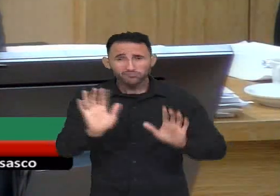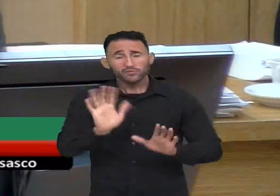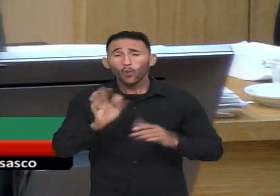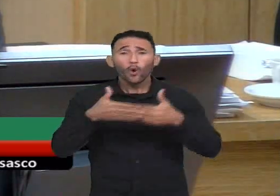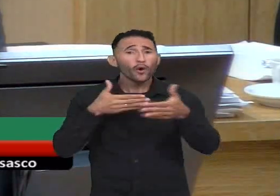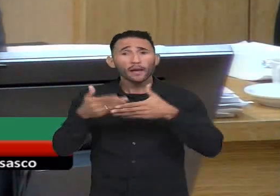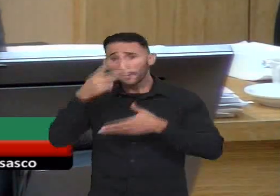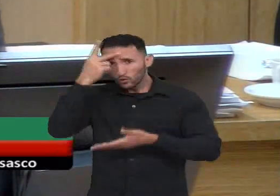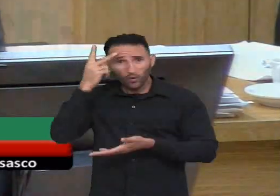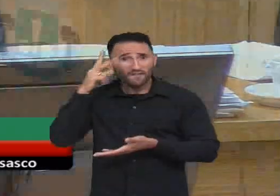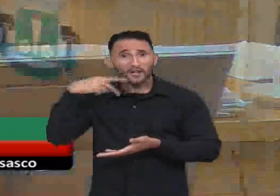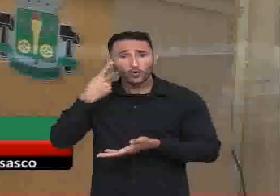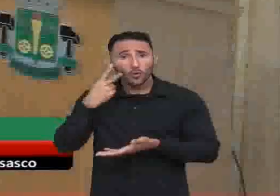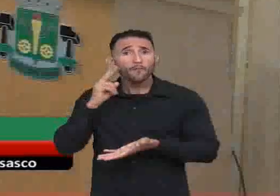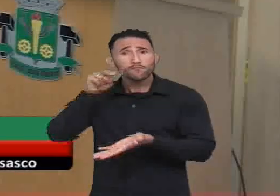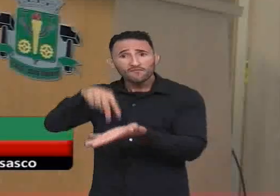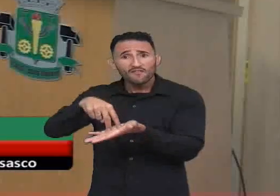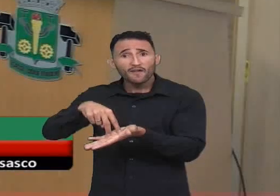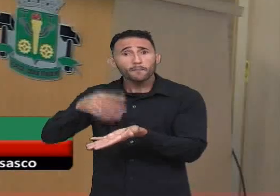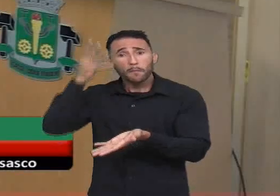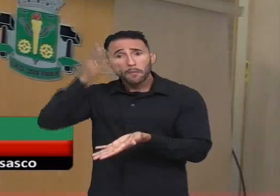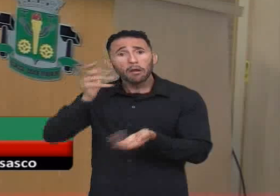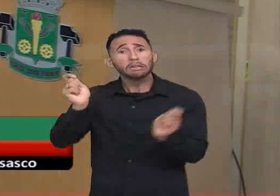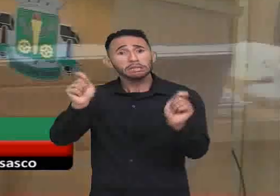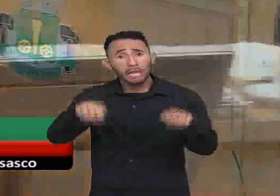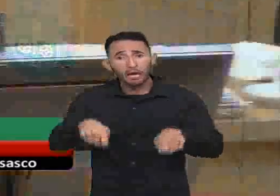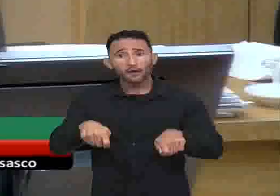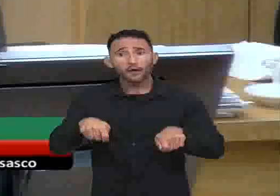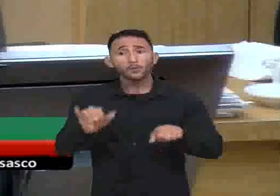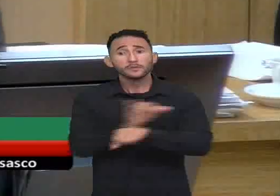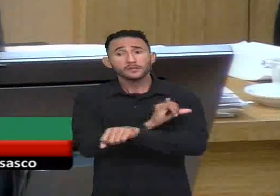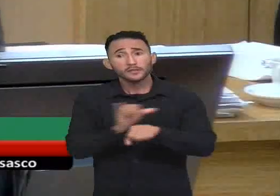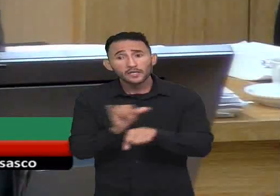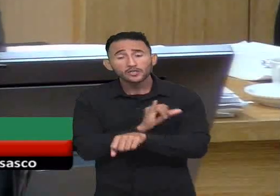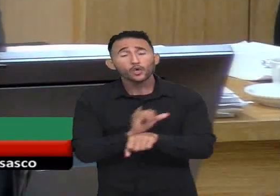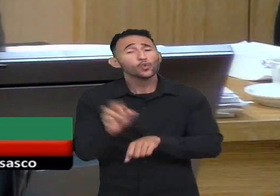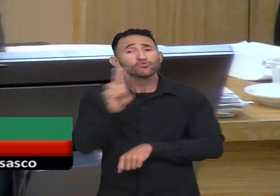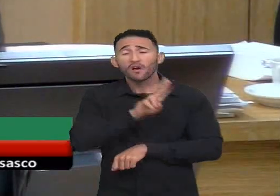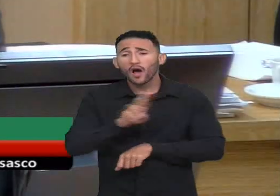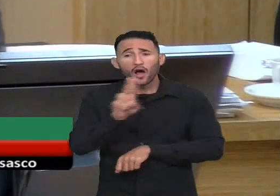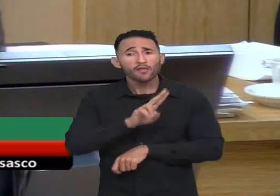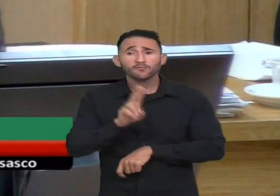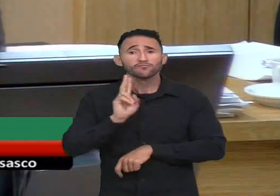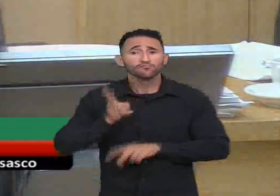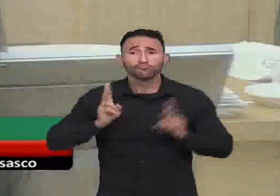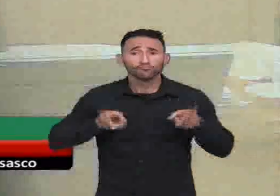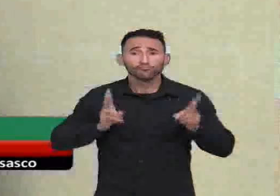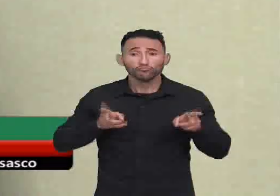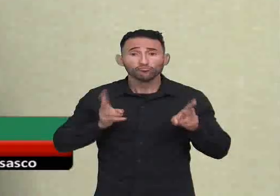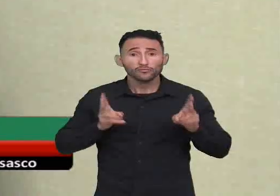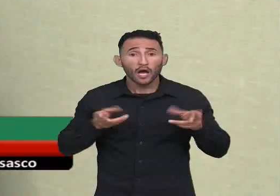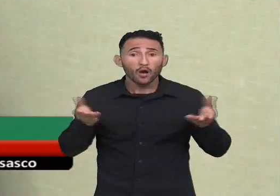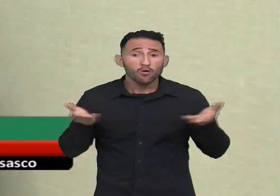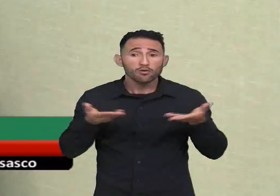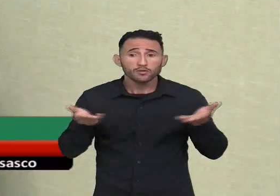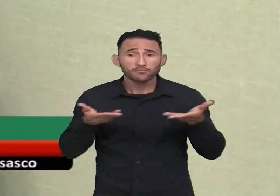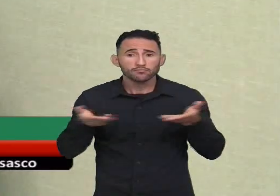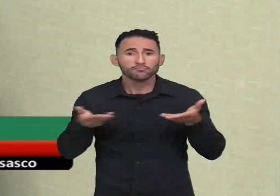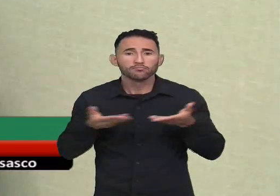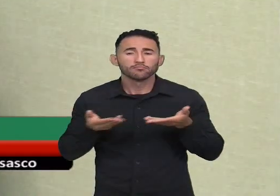pode discutir. Então, é uma ferramenta que é usada, sempre foi usada. Agora, também,